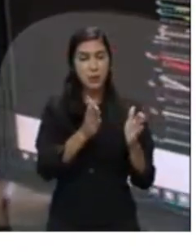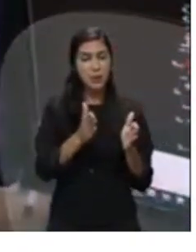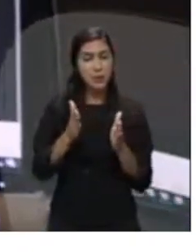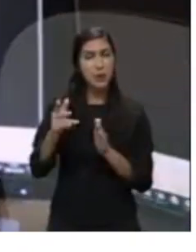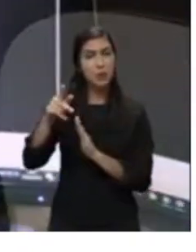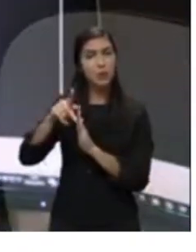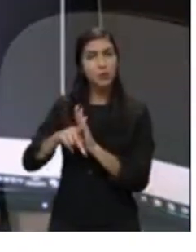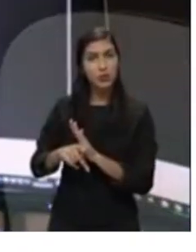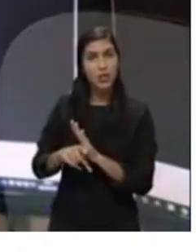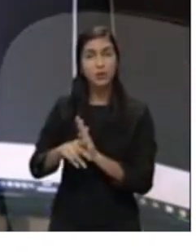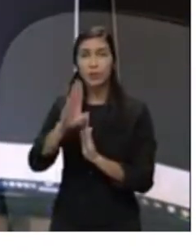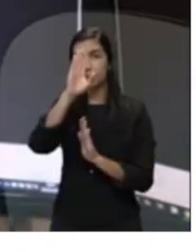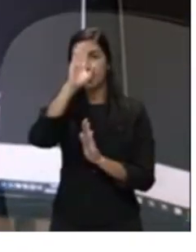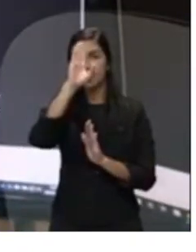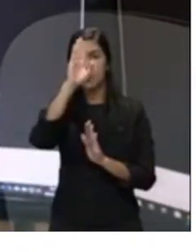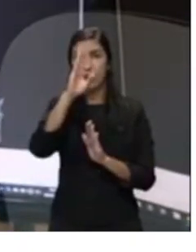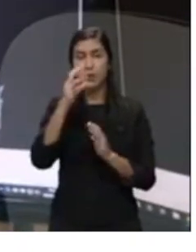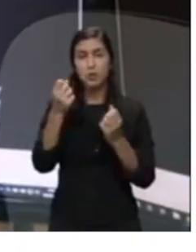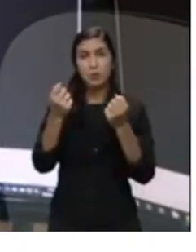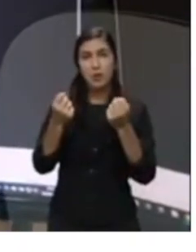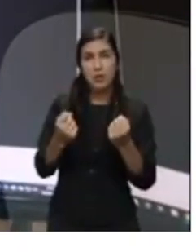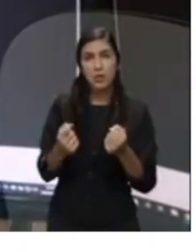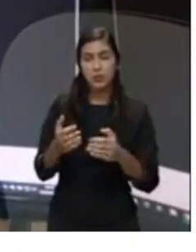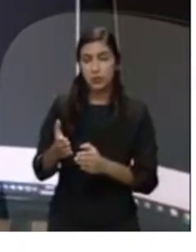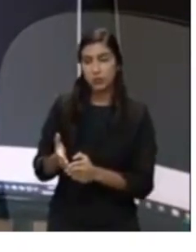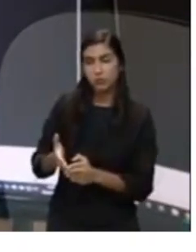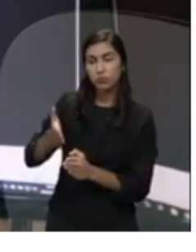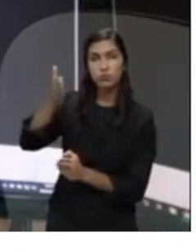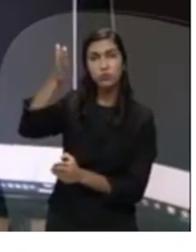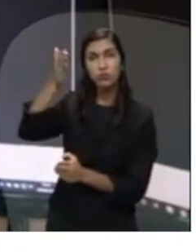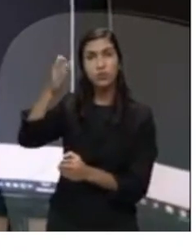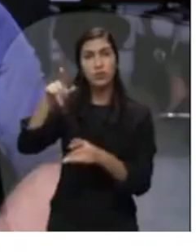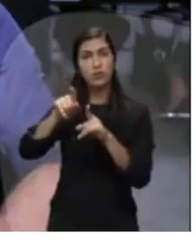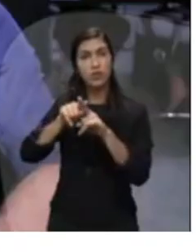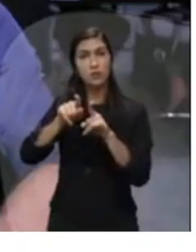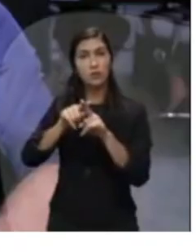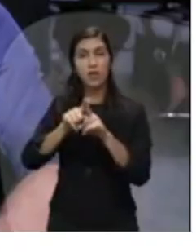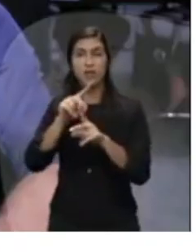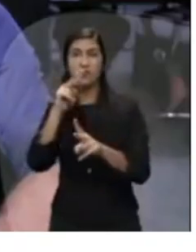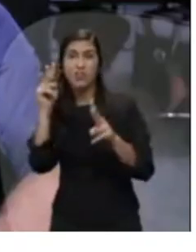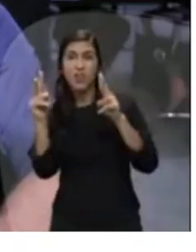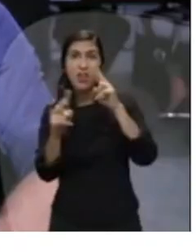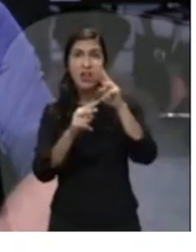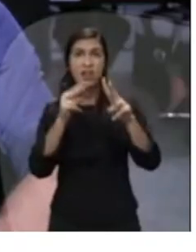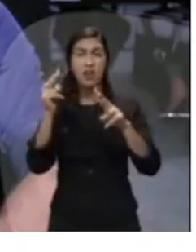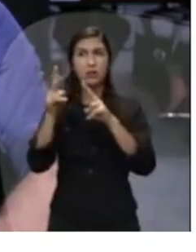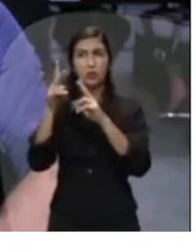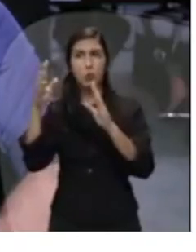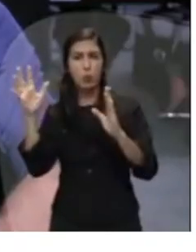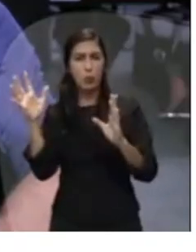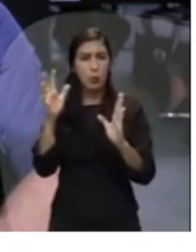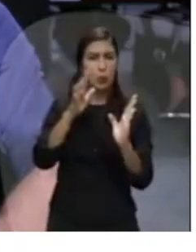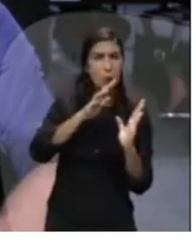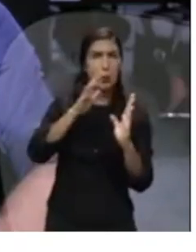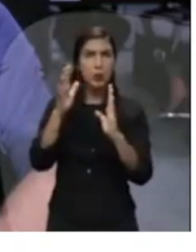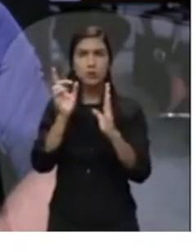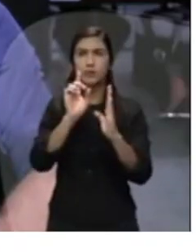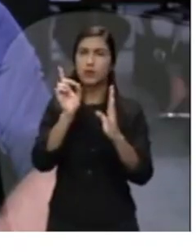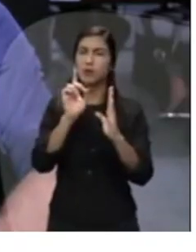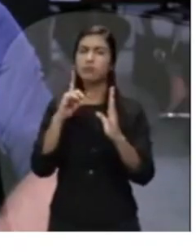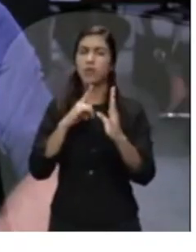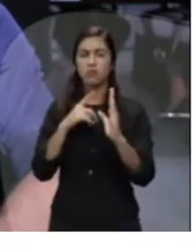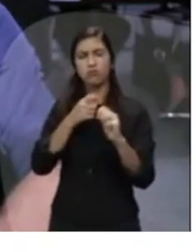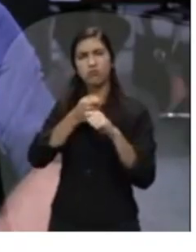projeto, principalmente questão de carga vertical, basicamente, e carga de vento ou carga de sismo, dependendo da região que a